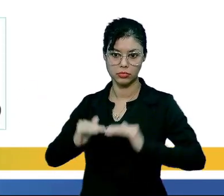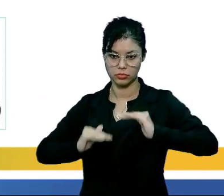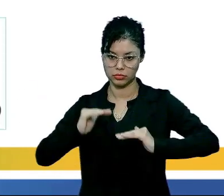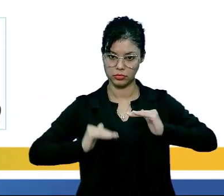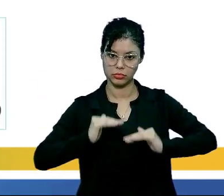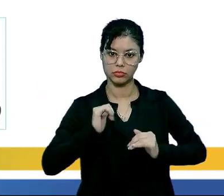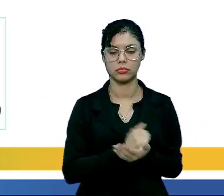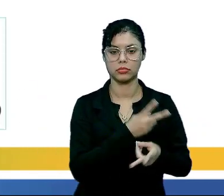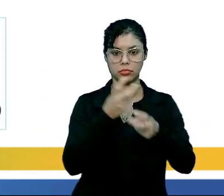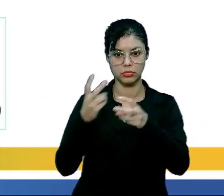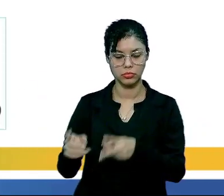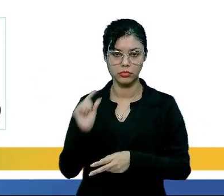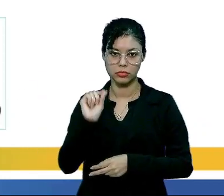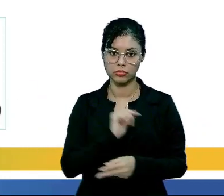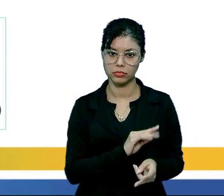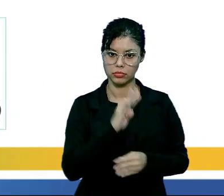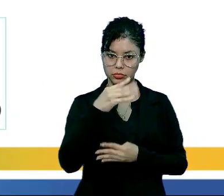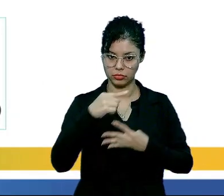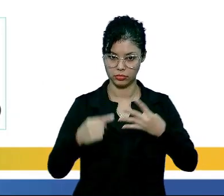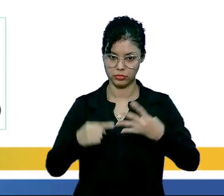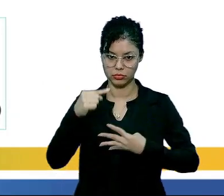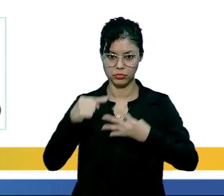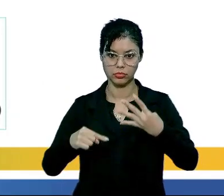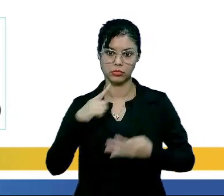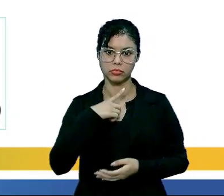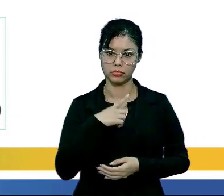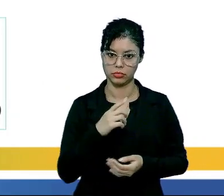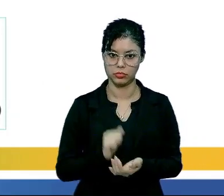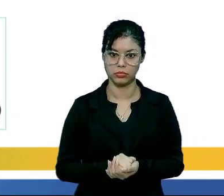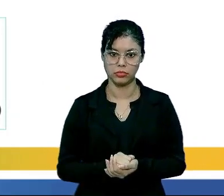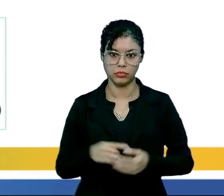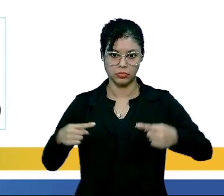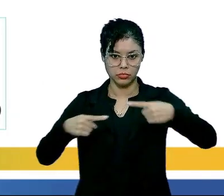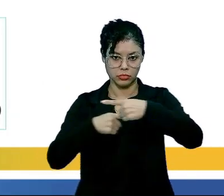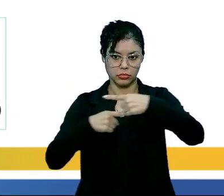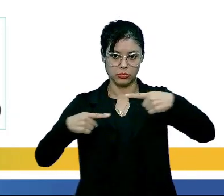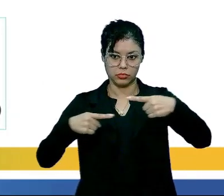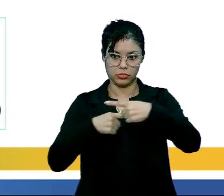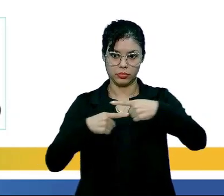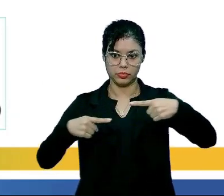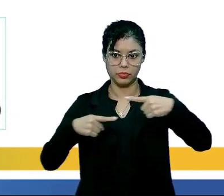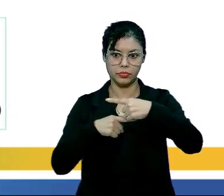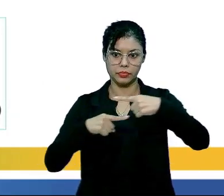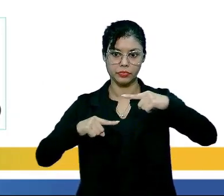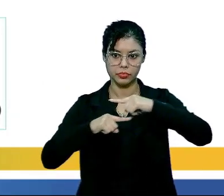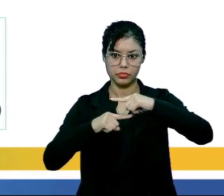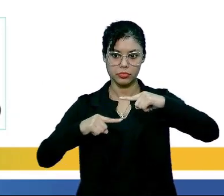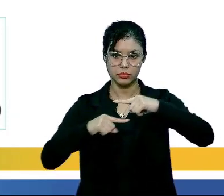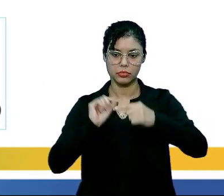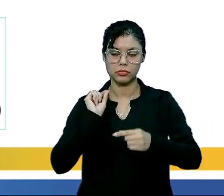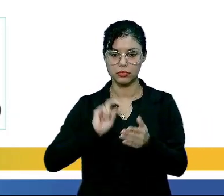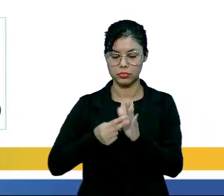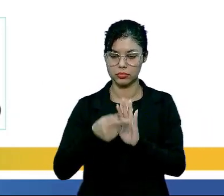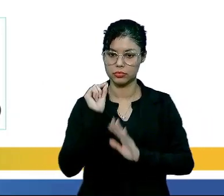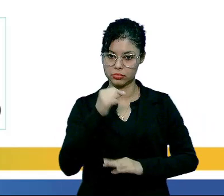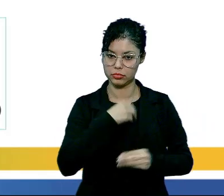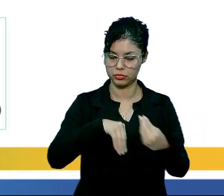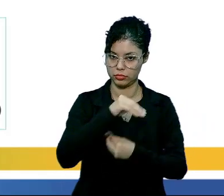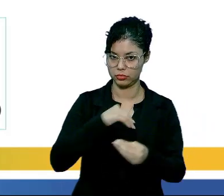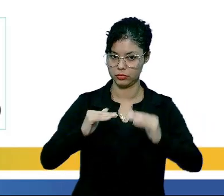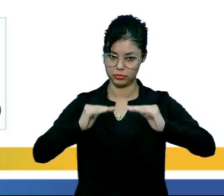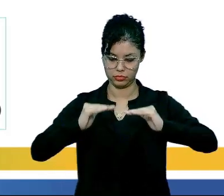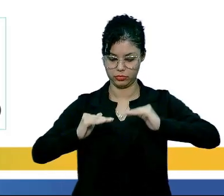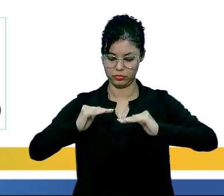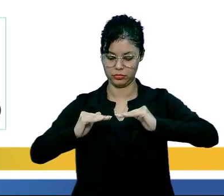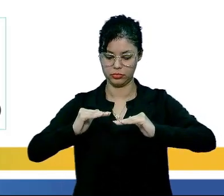equilíbrio. Percebam que essas 4 reações elas estão com uma dupla seta. Isso significa dizer que eu tenho reações